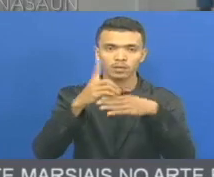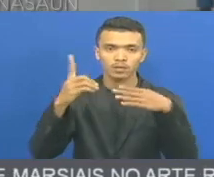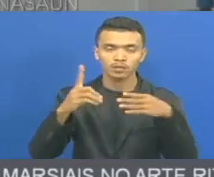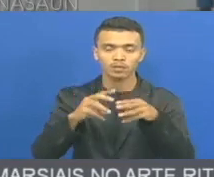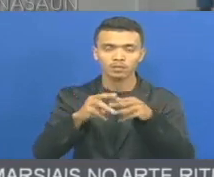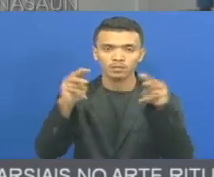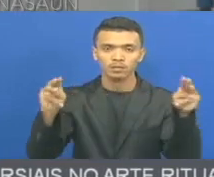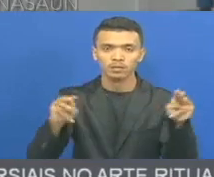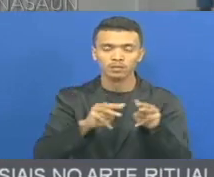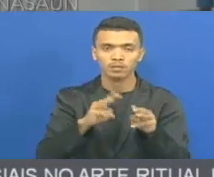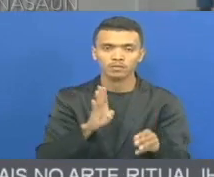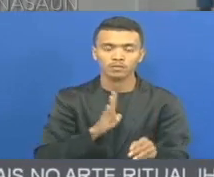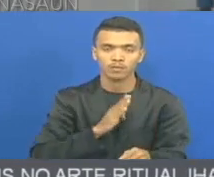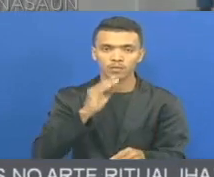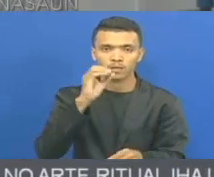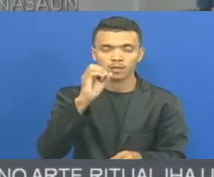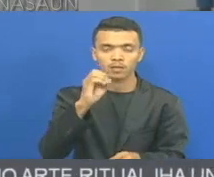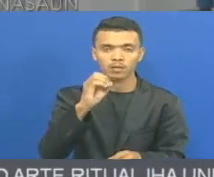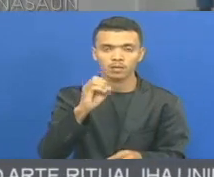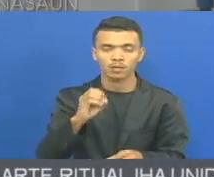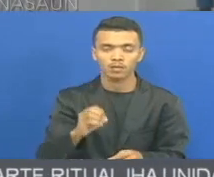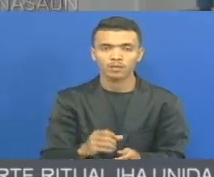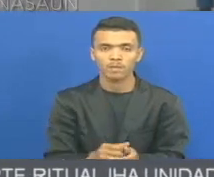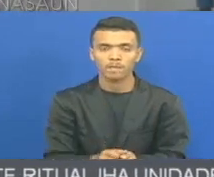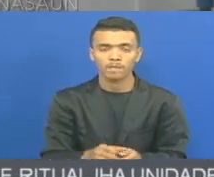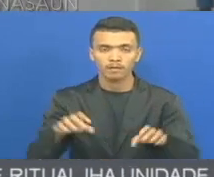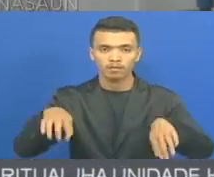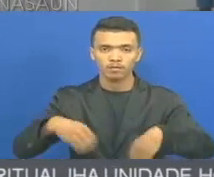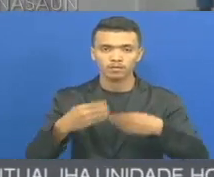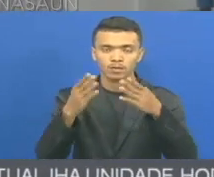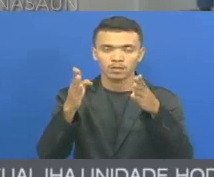municipal Bobonaru Ninian funcionários neve maga